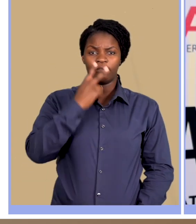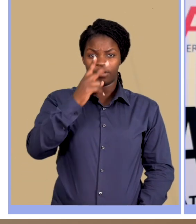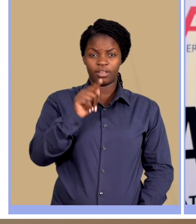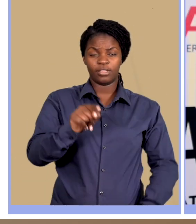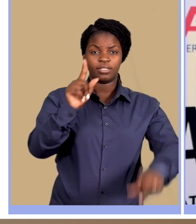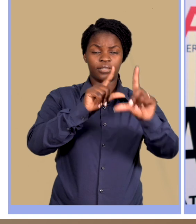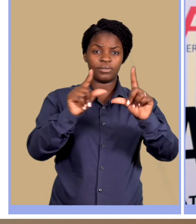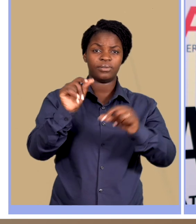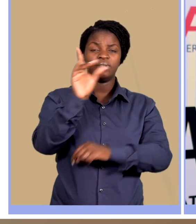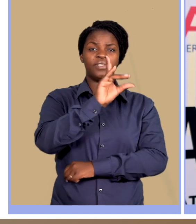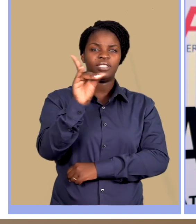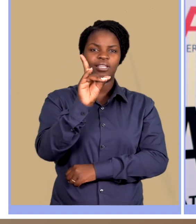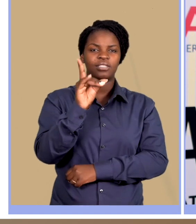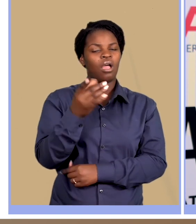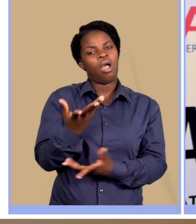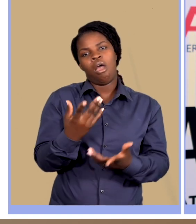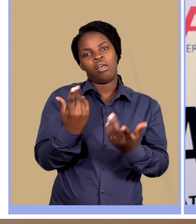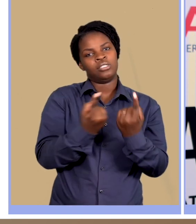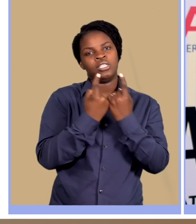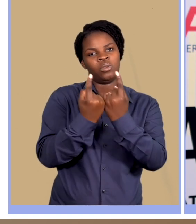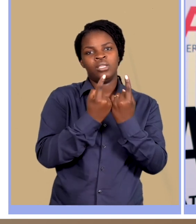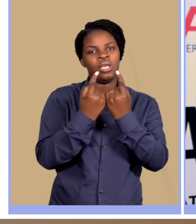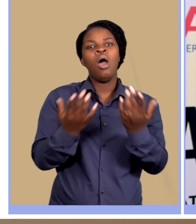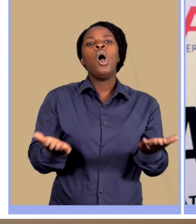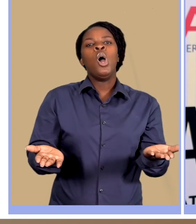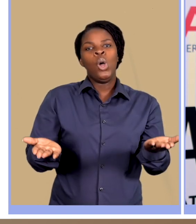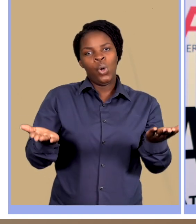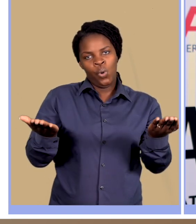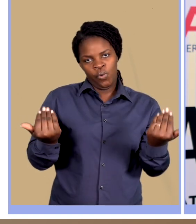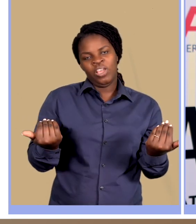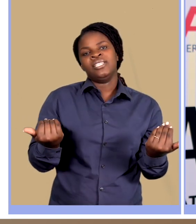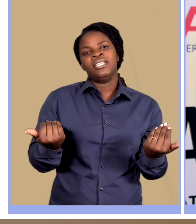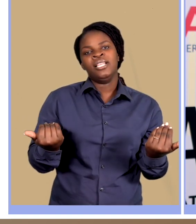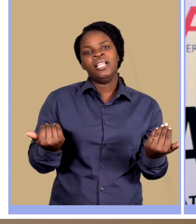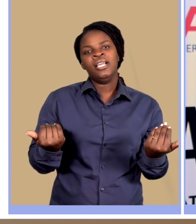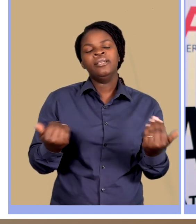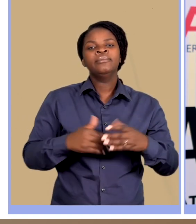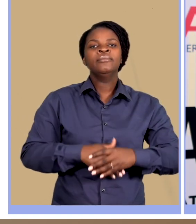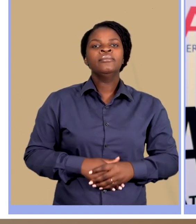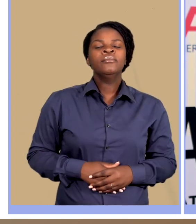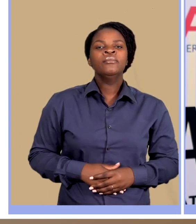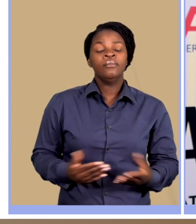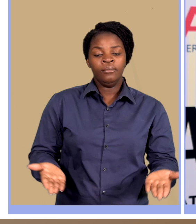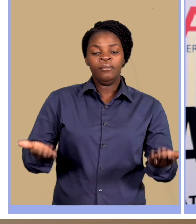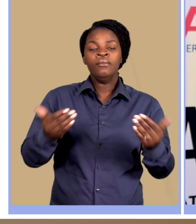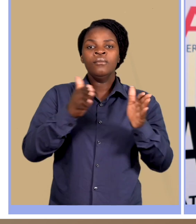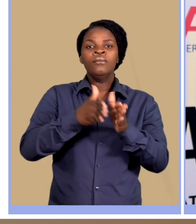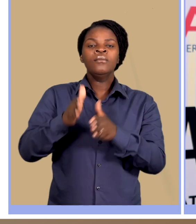ser facilitadas para pessoas com deficiência, mas o olho aqui falou da bengala branca,